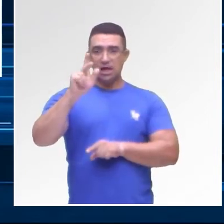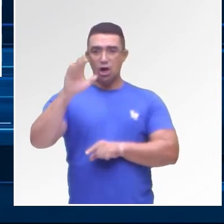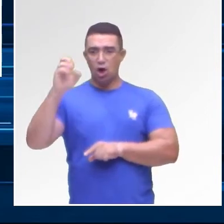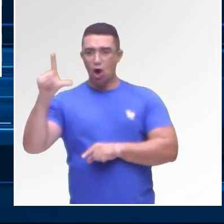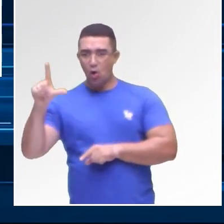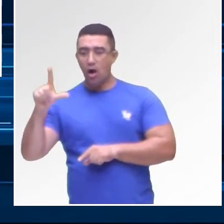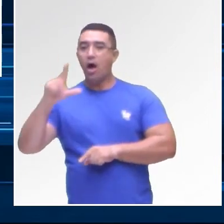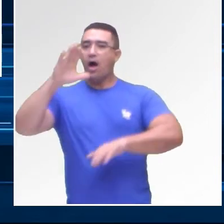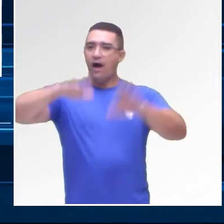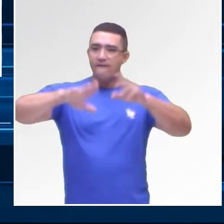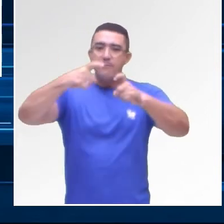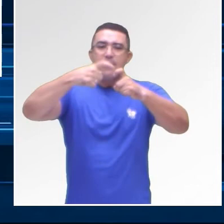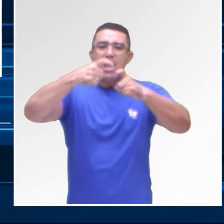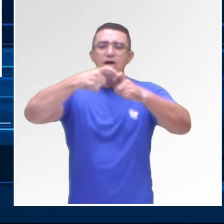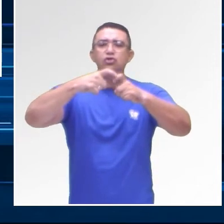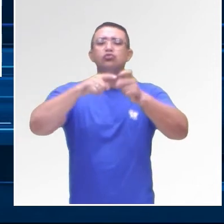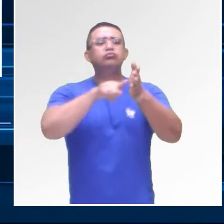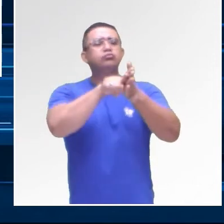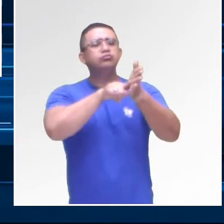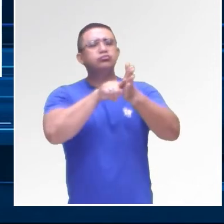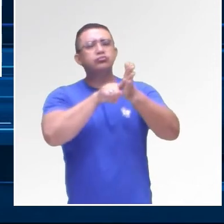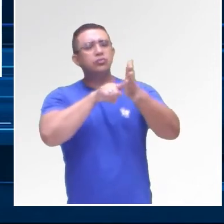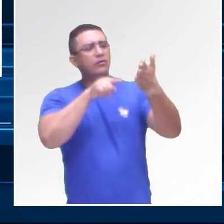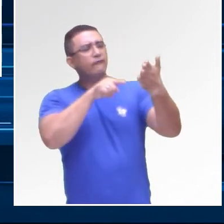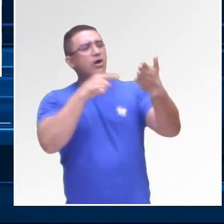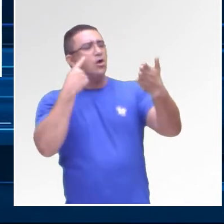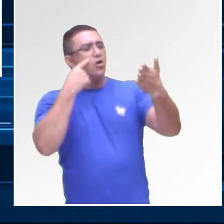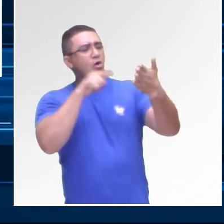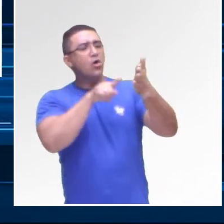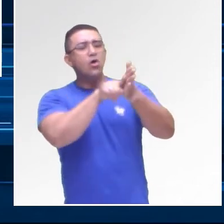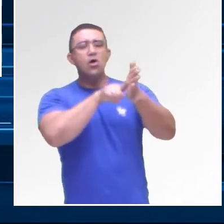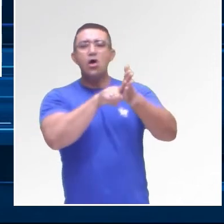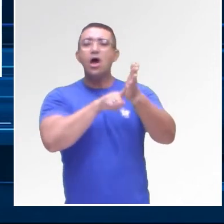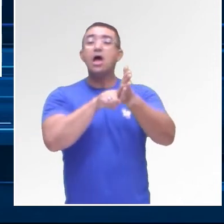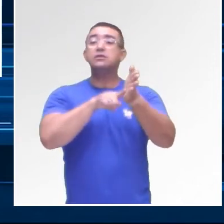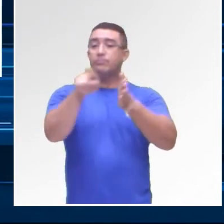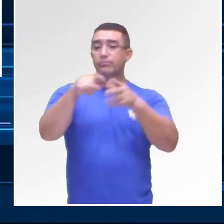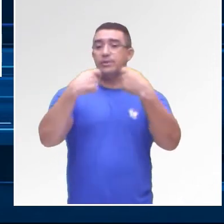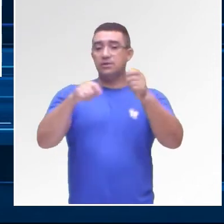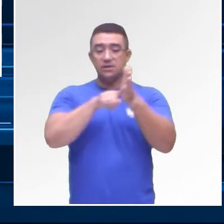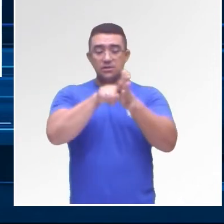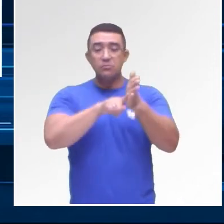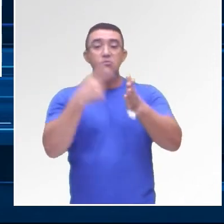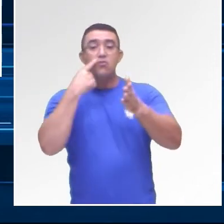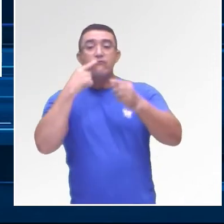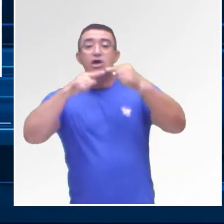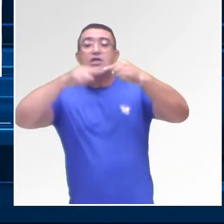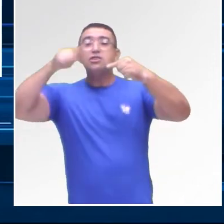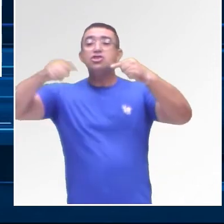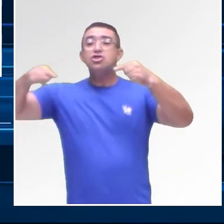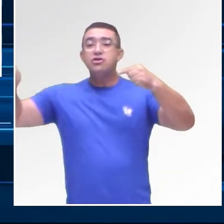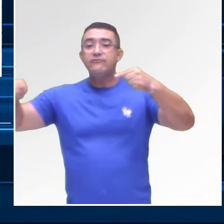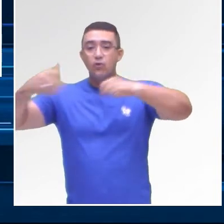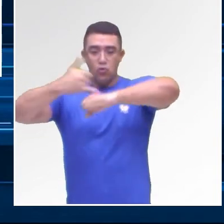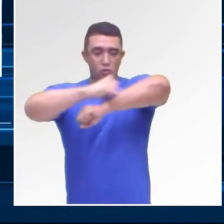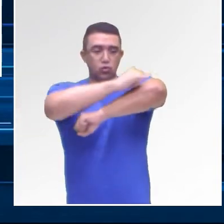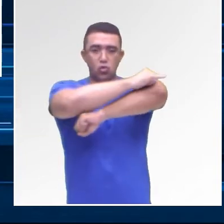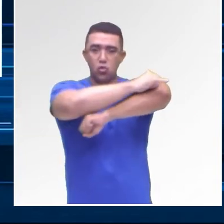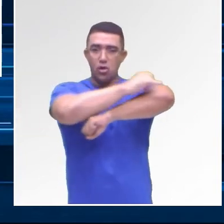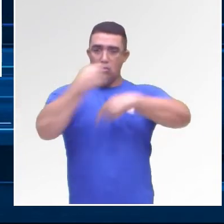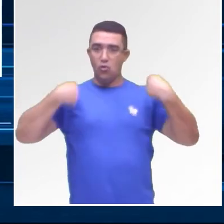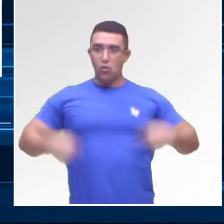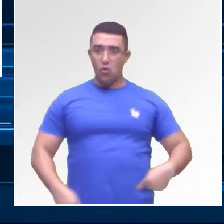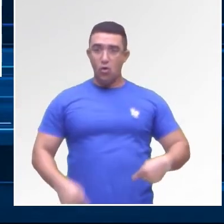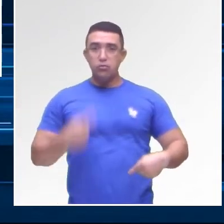lá para verificar a quantidade, o nível que está esses dois tipos de gordura no nosso organismo. Então, vamos